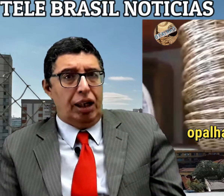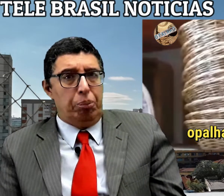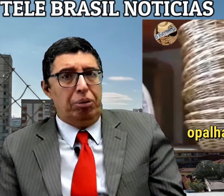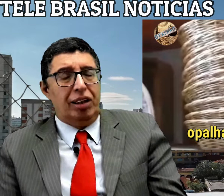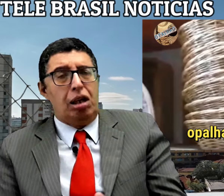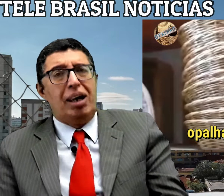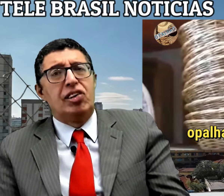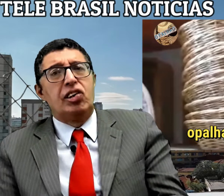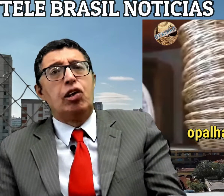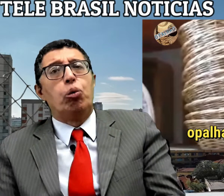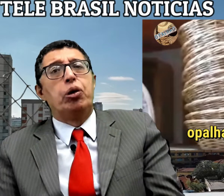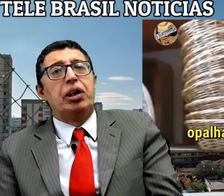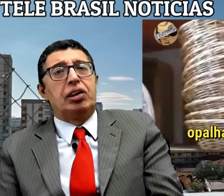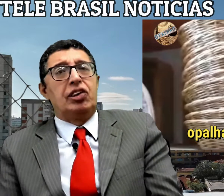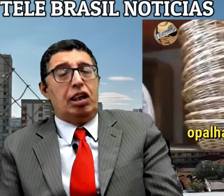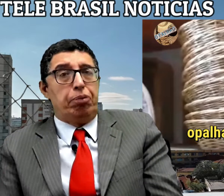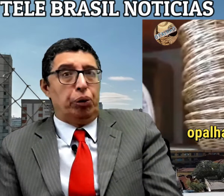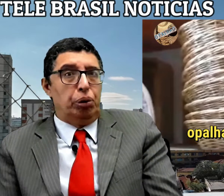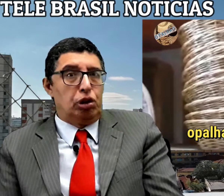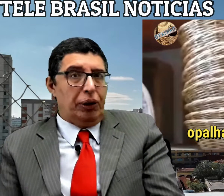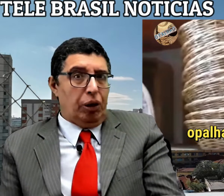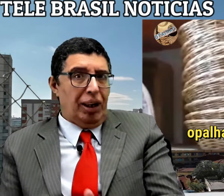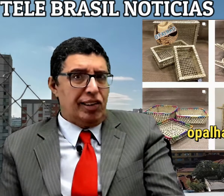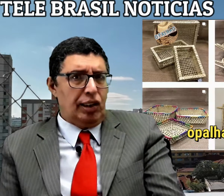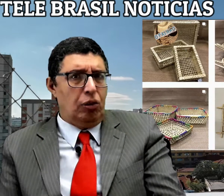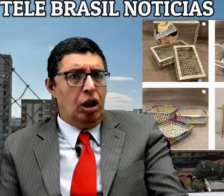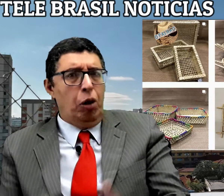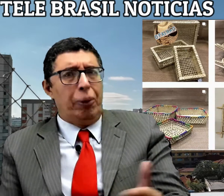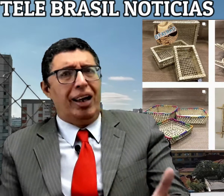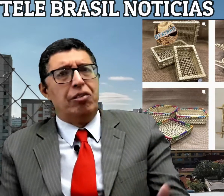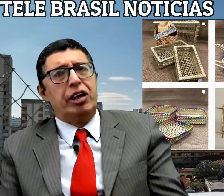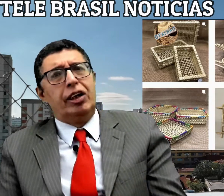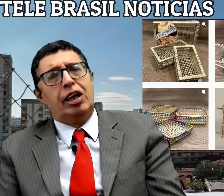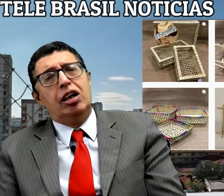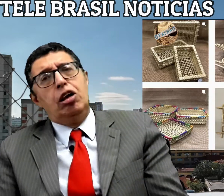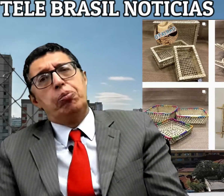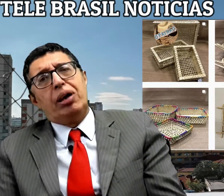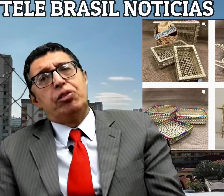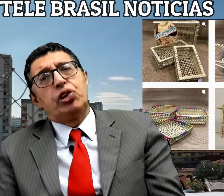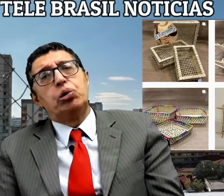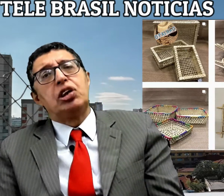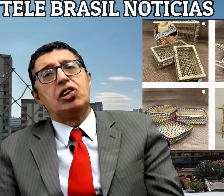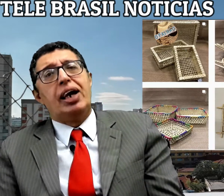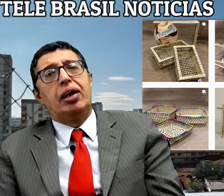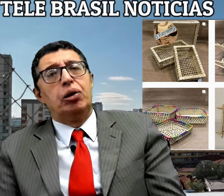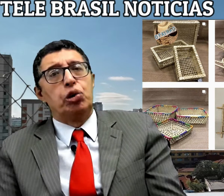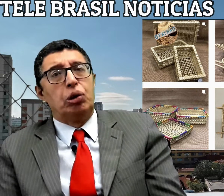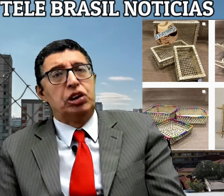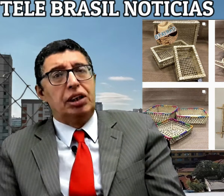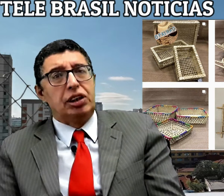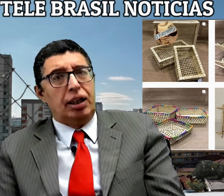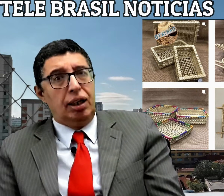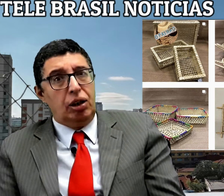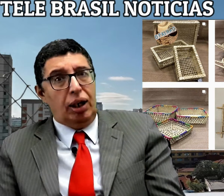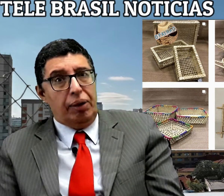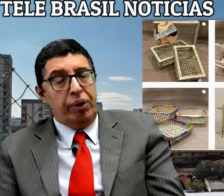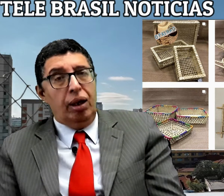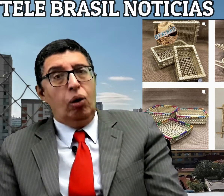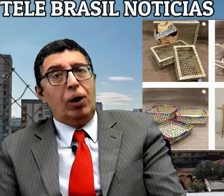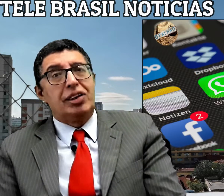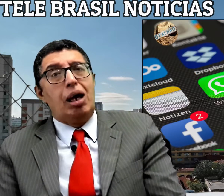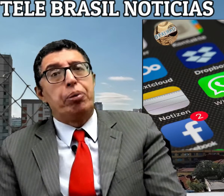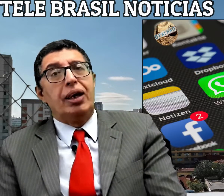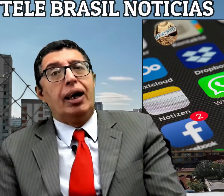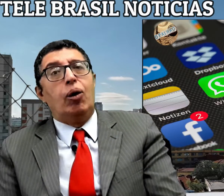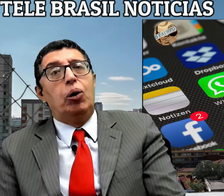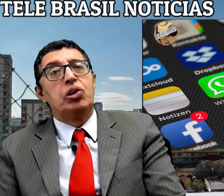da matéria-prima, ele tem mais de 5 mil itens em produtos para decoração, para revenda, para você utilizar no seu dia a dia. E olha,